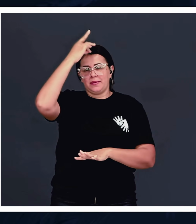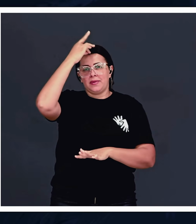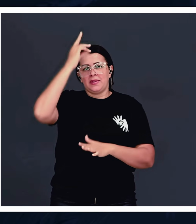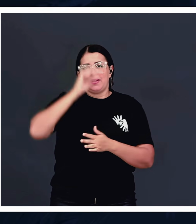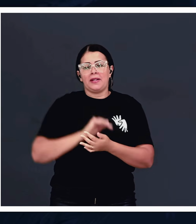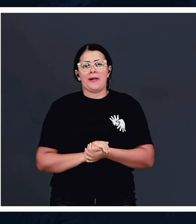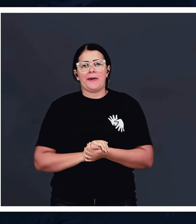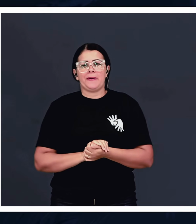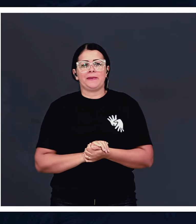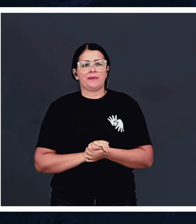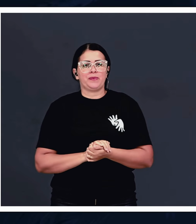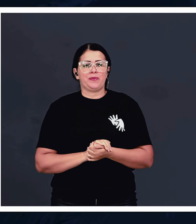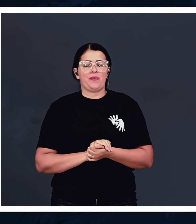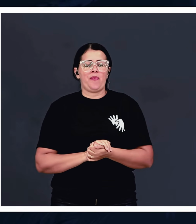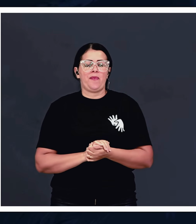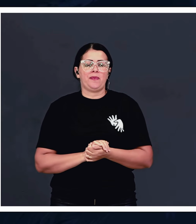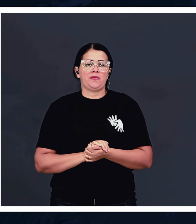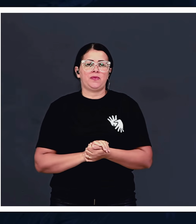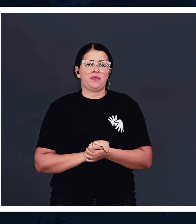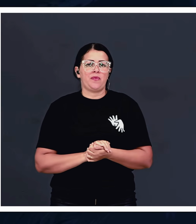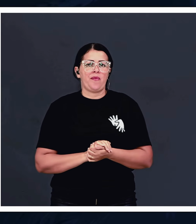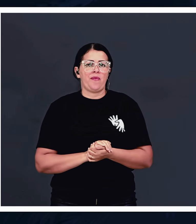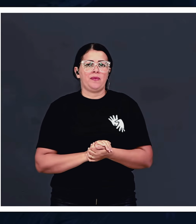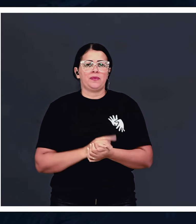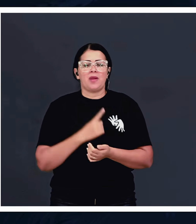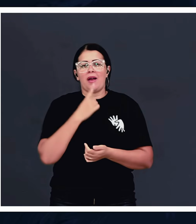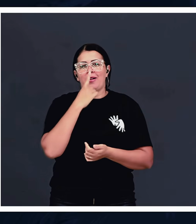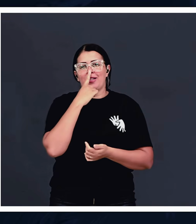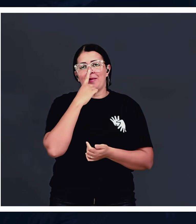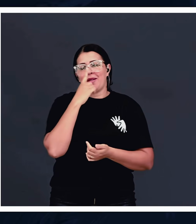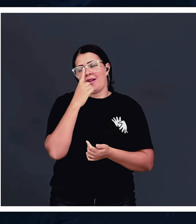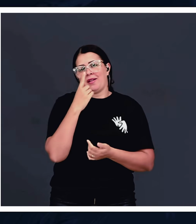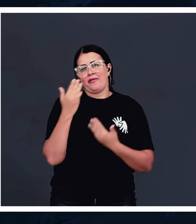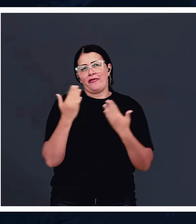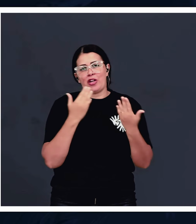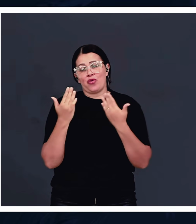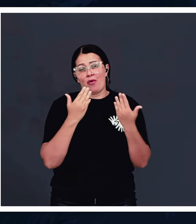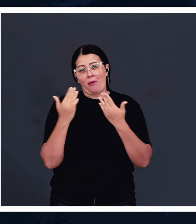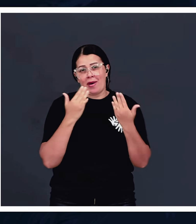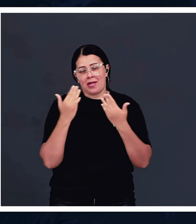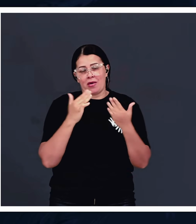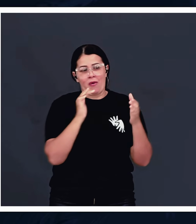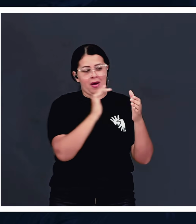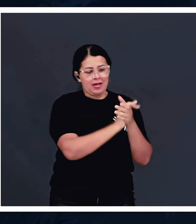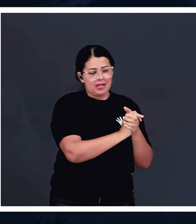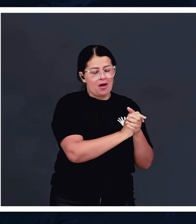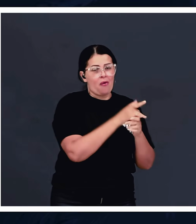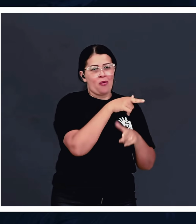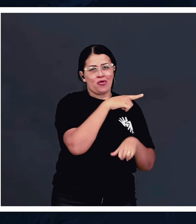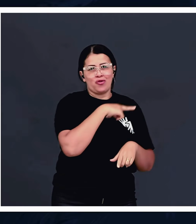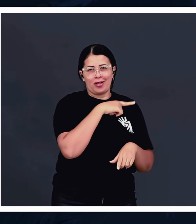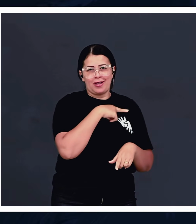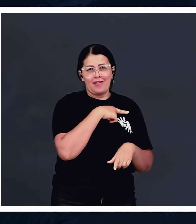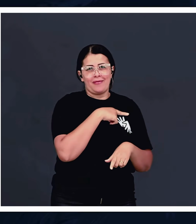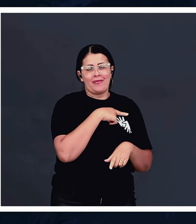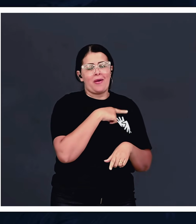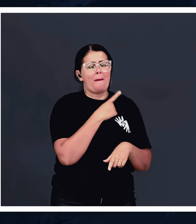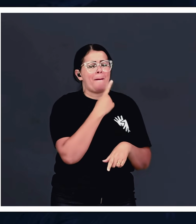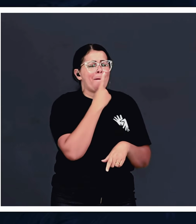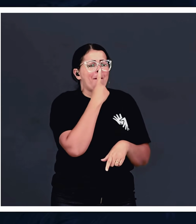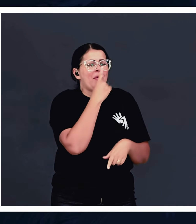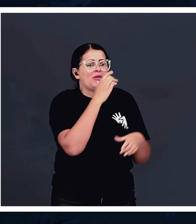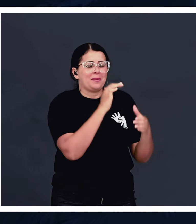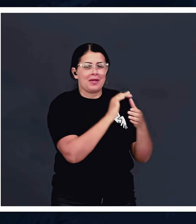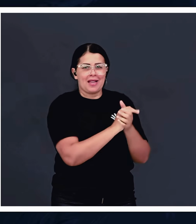a analogia com a intimidade de um casal, né? Um casal, quando ele já tem muita